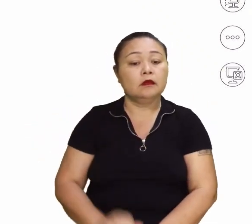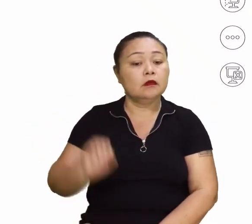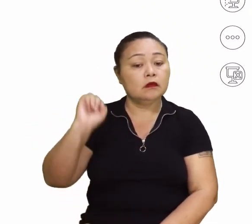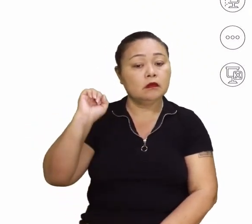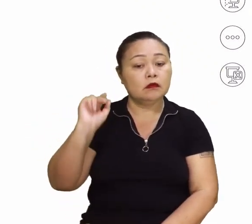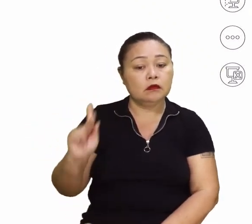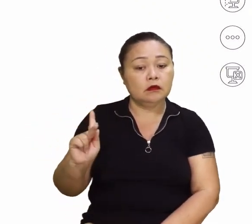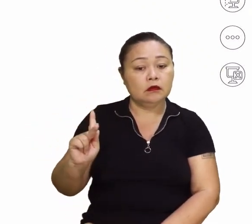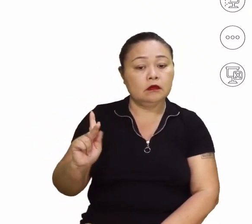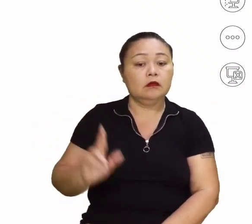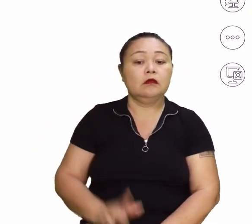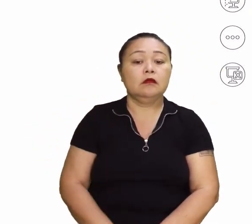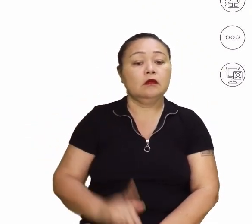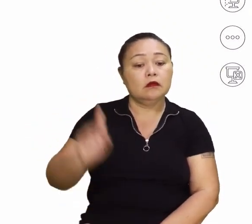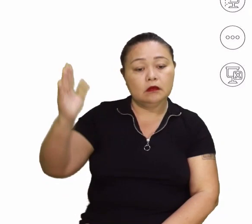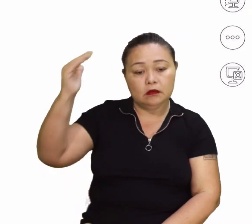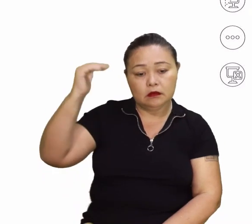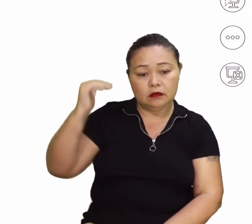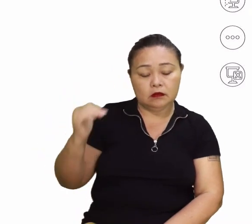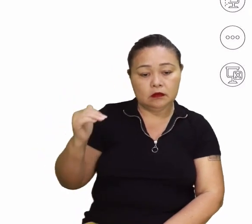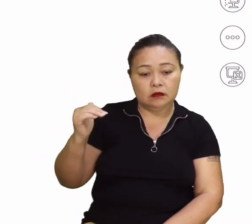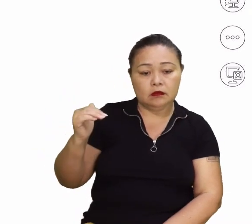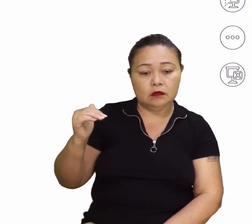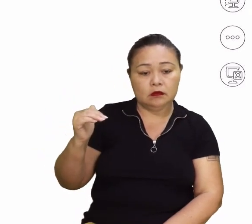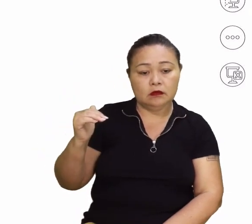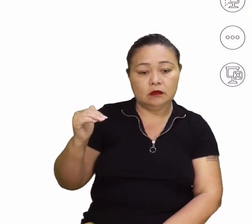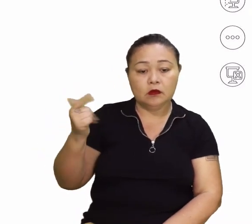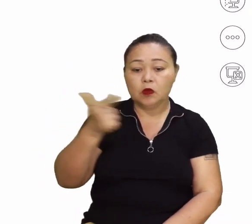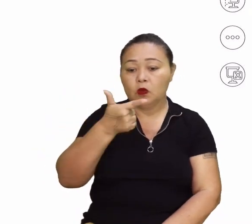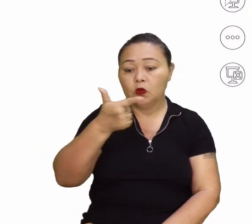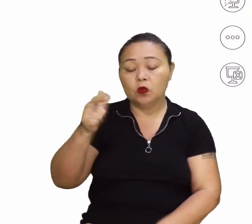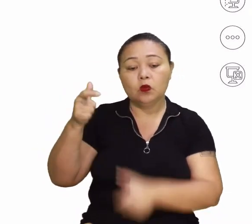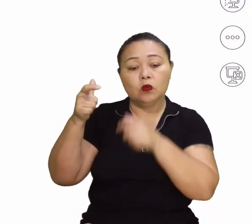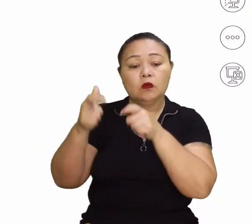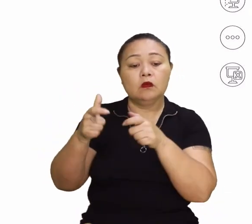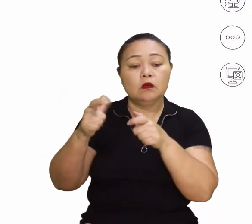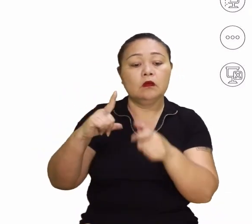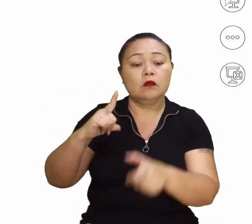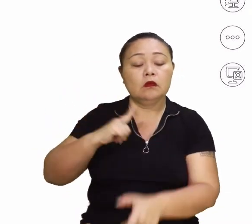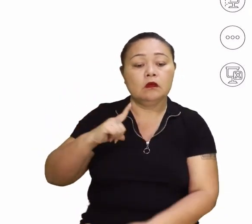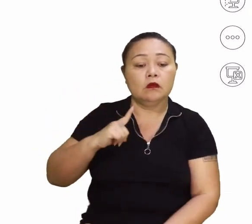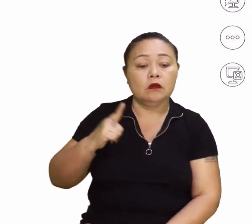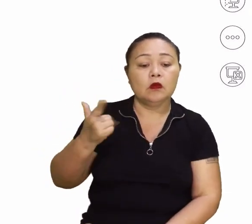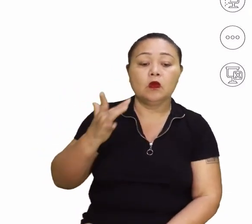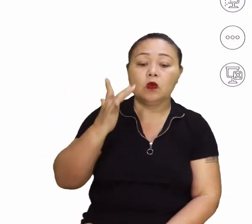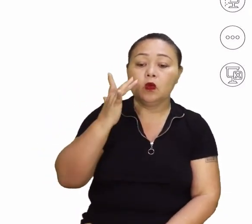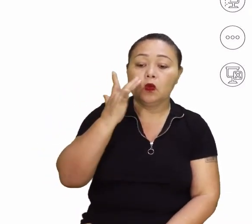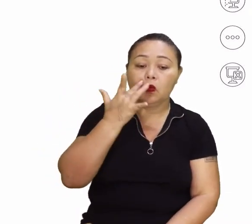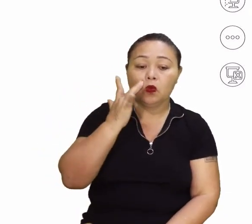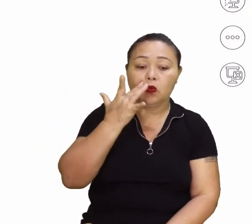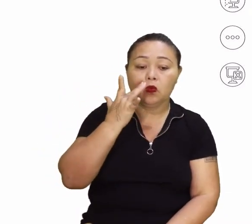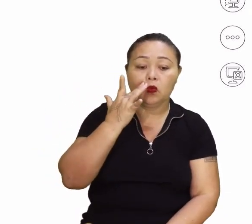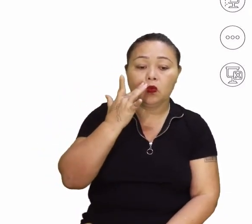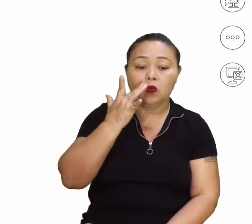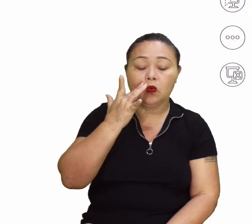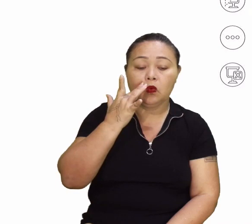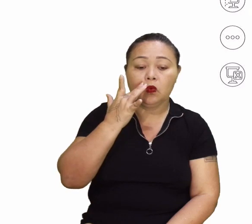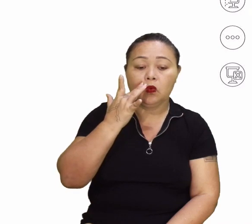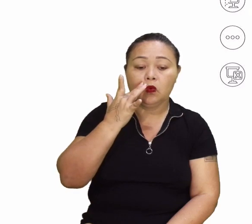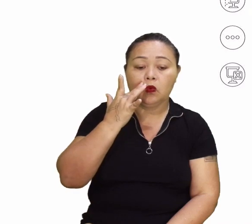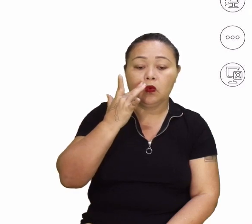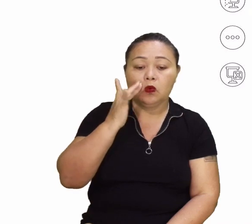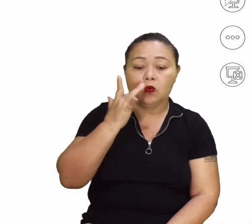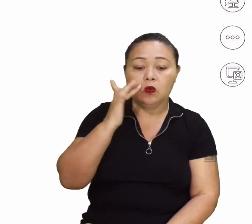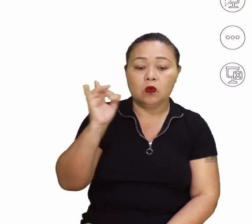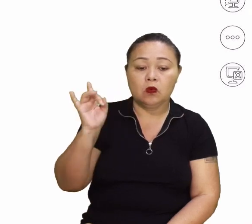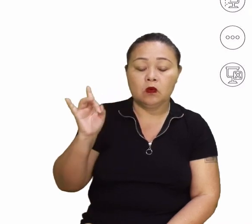ok? Depois a gente vai achar outros lugares que vai ter ouro. Olha